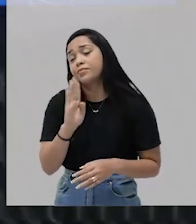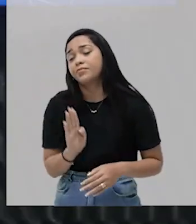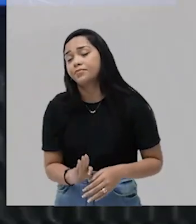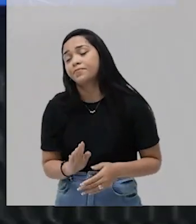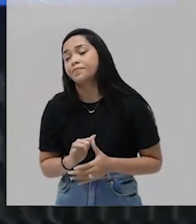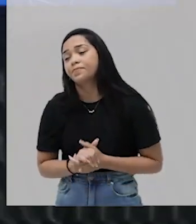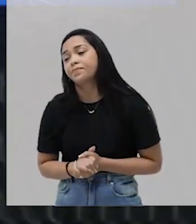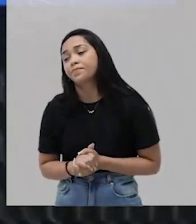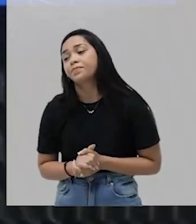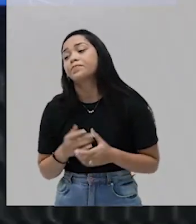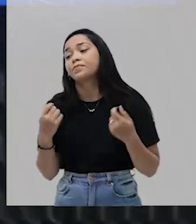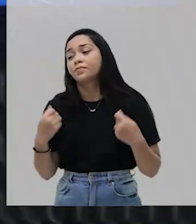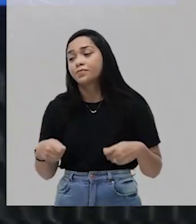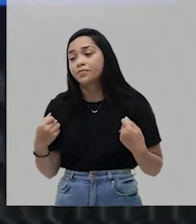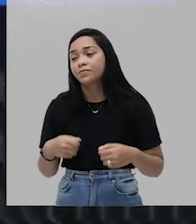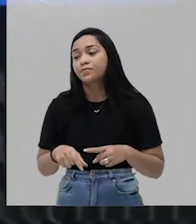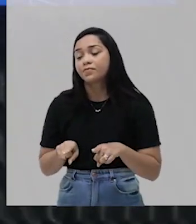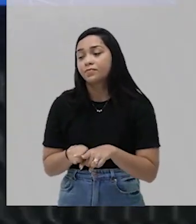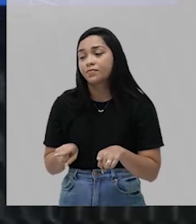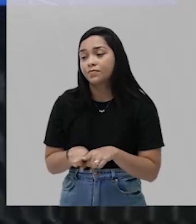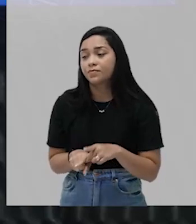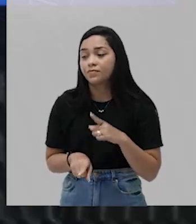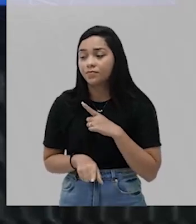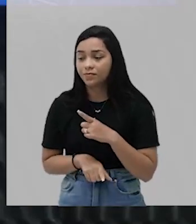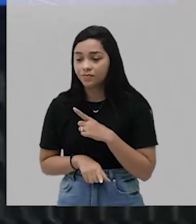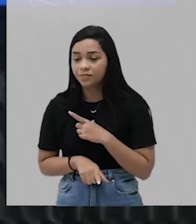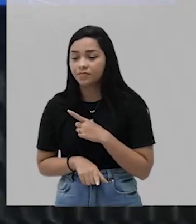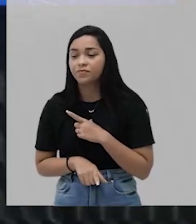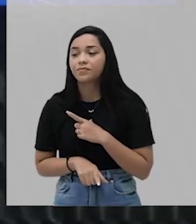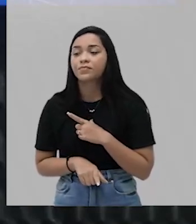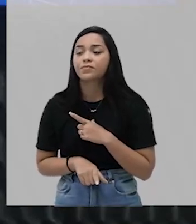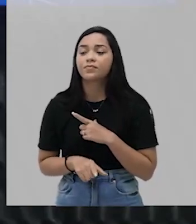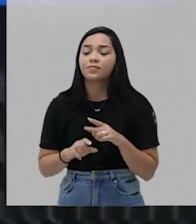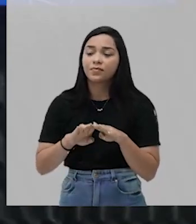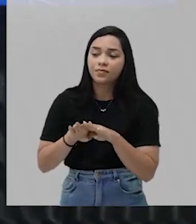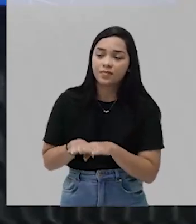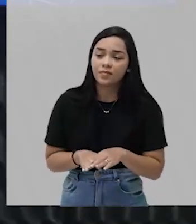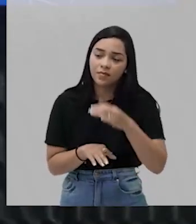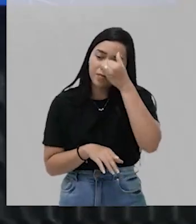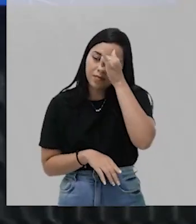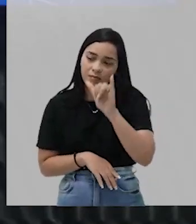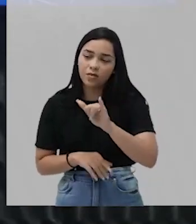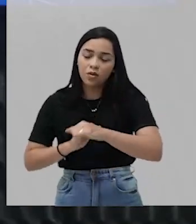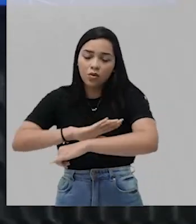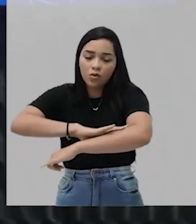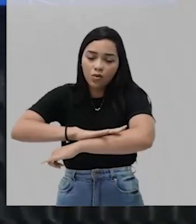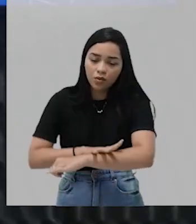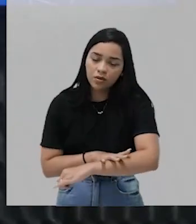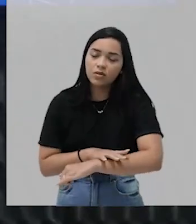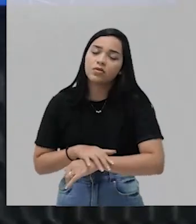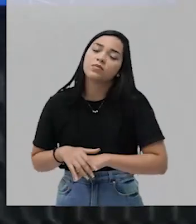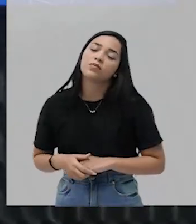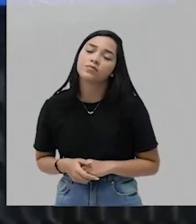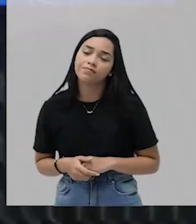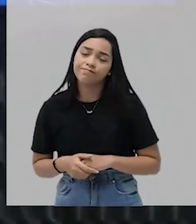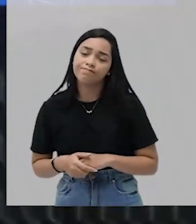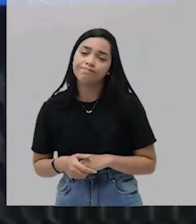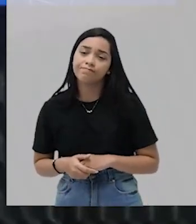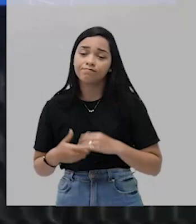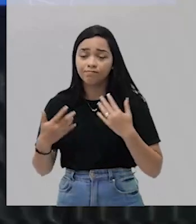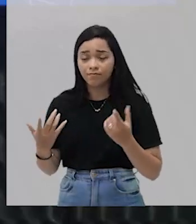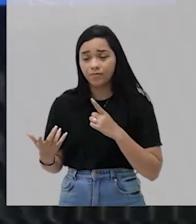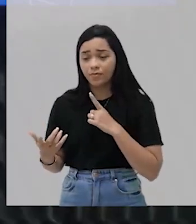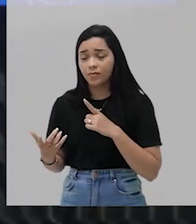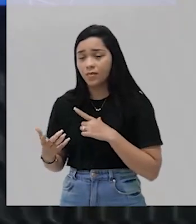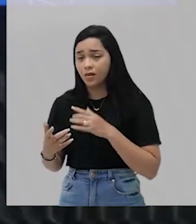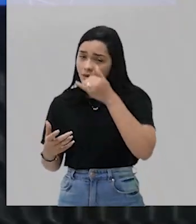Brasil. É preciso buscar um crescimento com equilíbrio combatendo o racismo estrutural. O